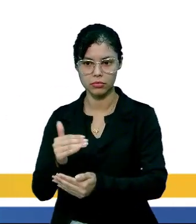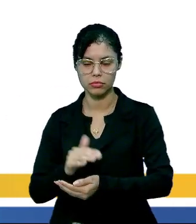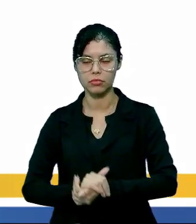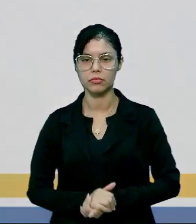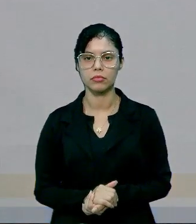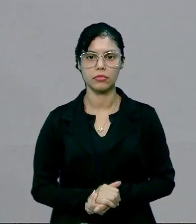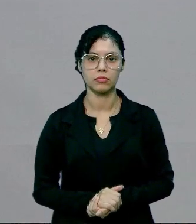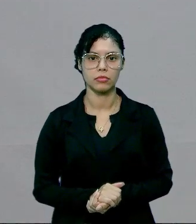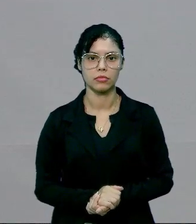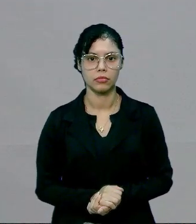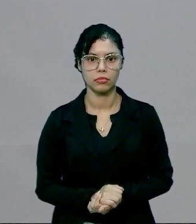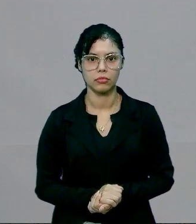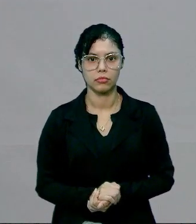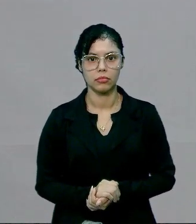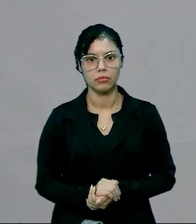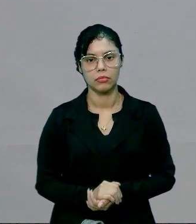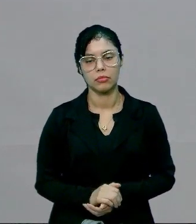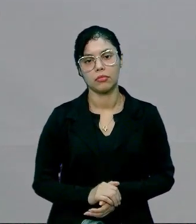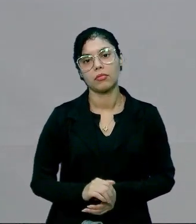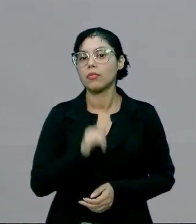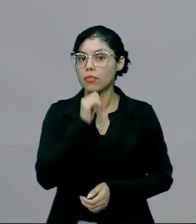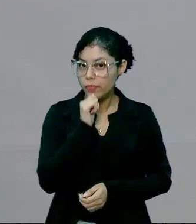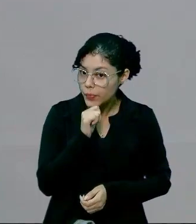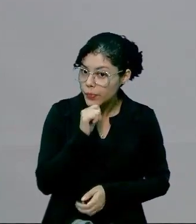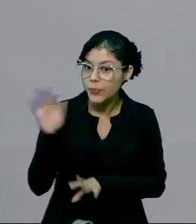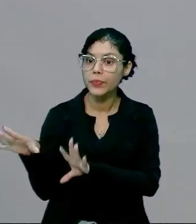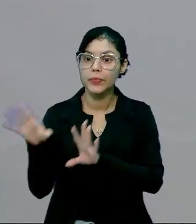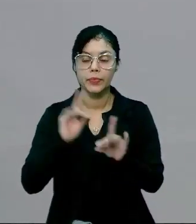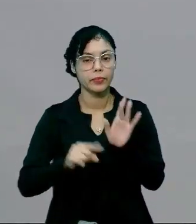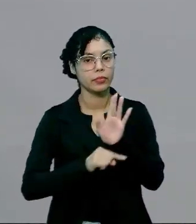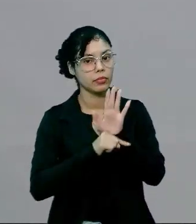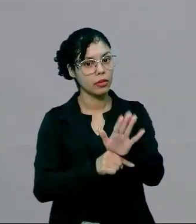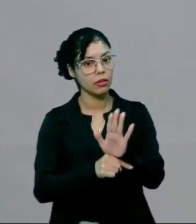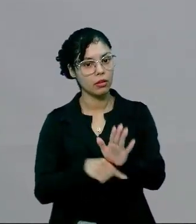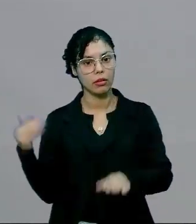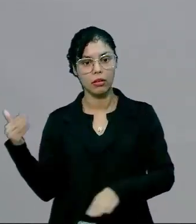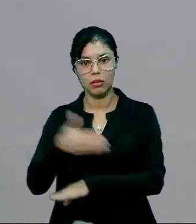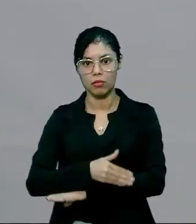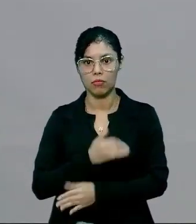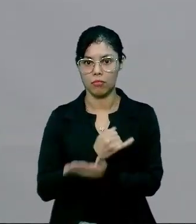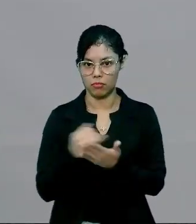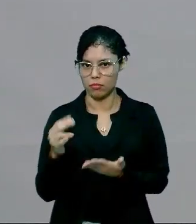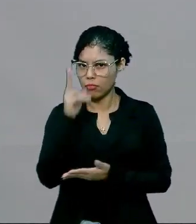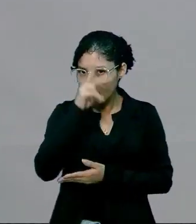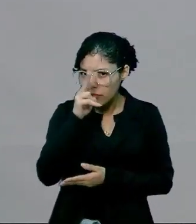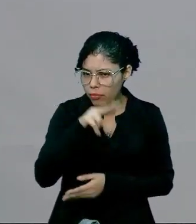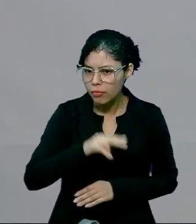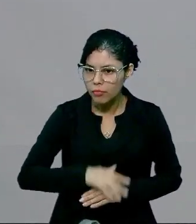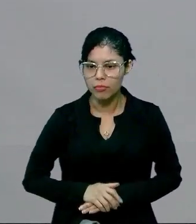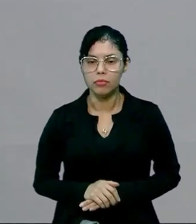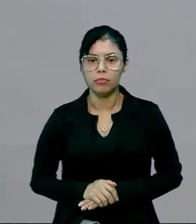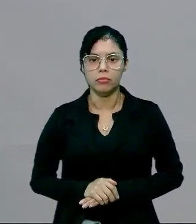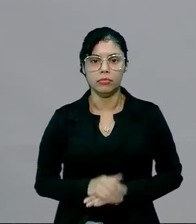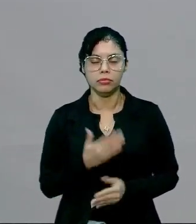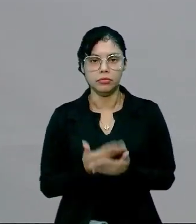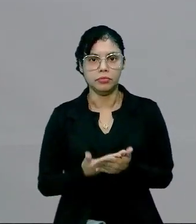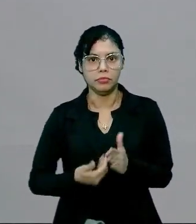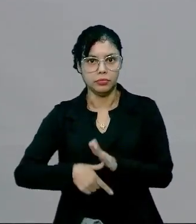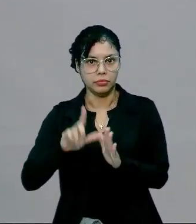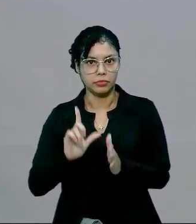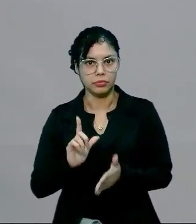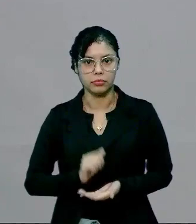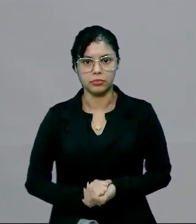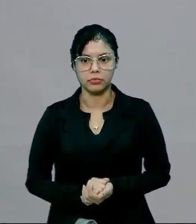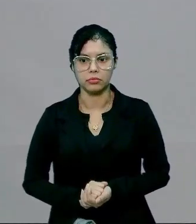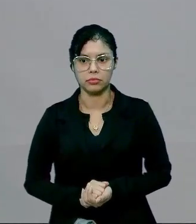no desenvolvimento? Eu, inclusive, trouxe até proposta de intervenção na introdução, vocês lembram? Nas aulas